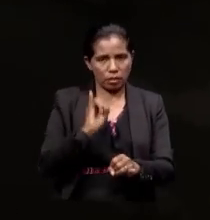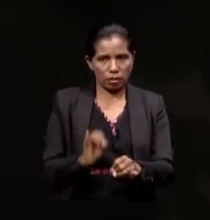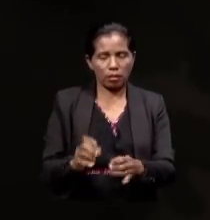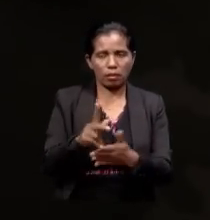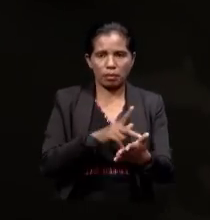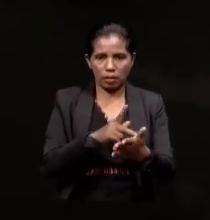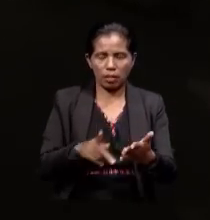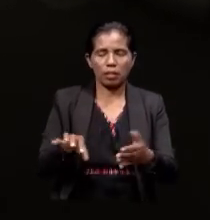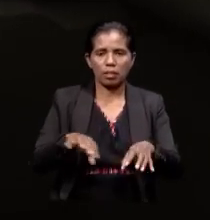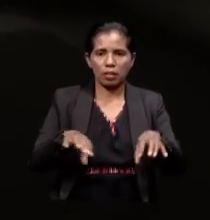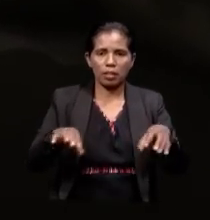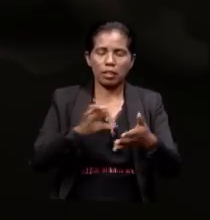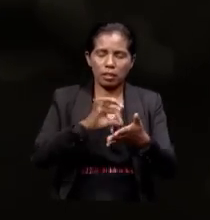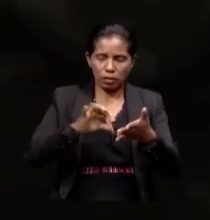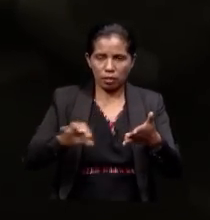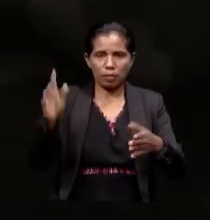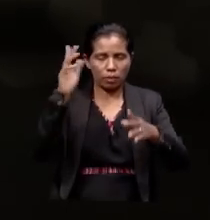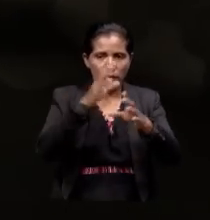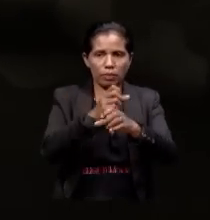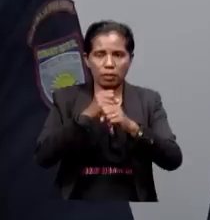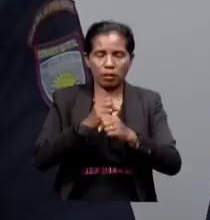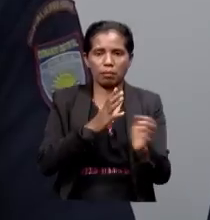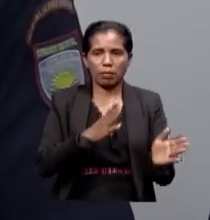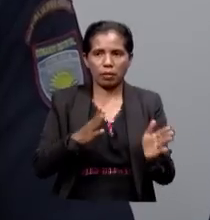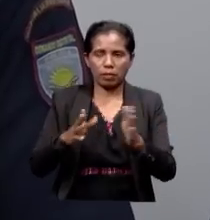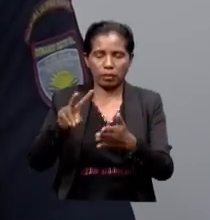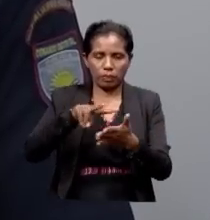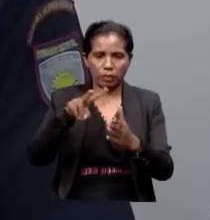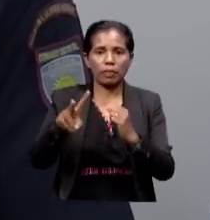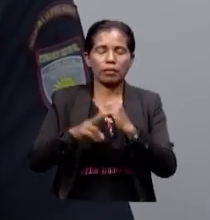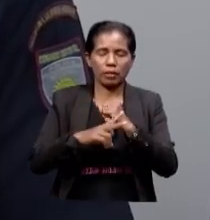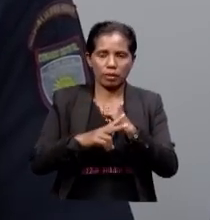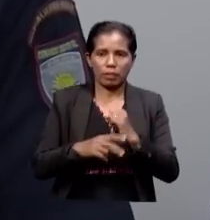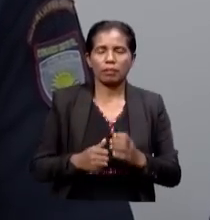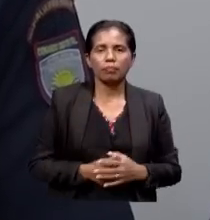na caso nem rode foto processo da vítima nem. E a Loron